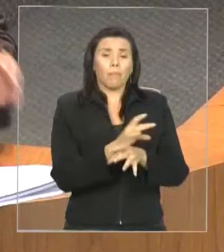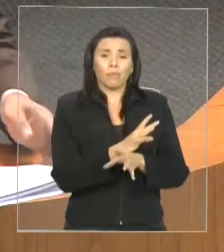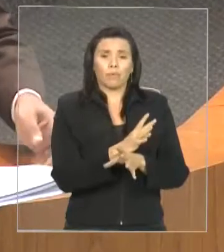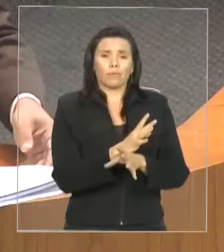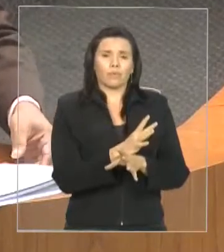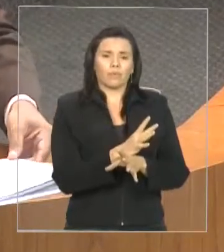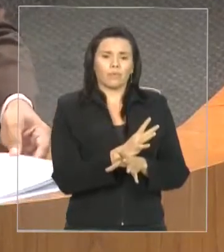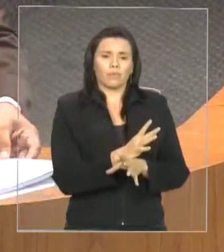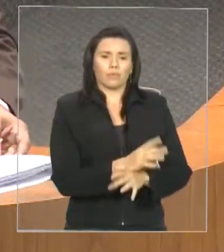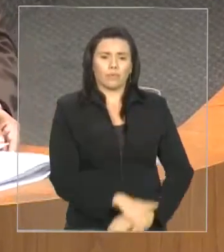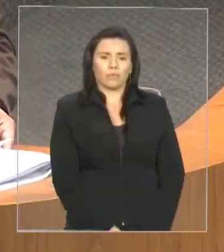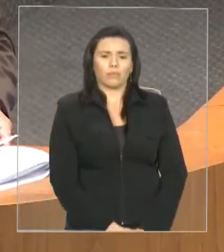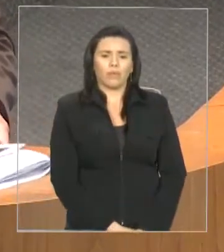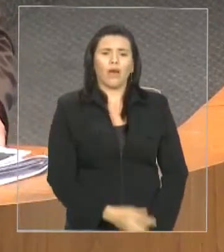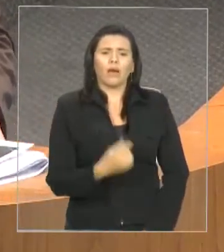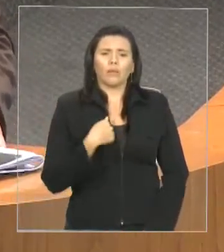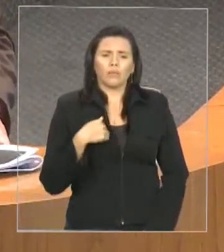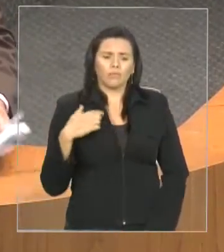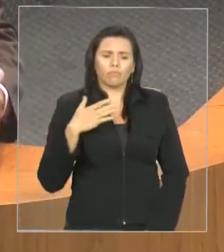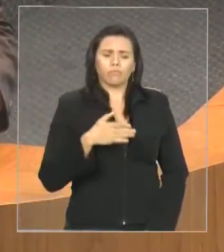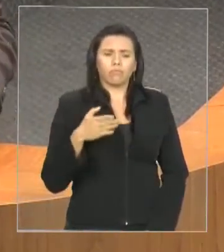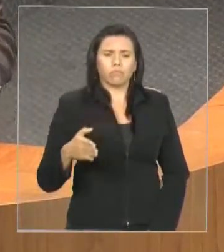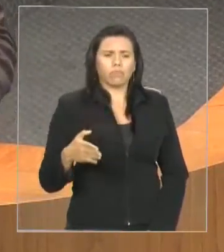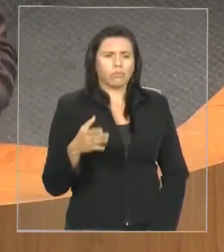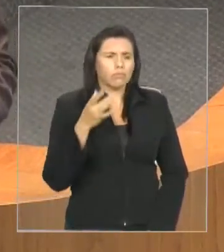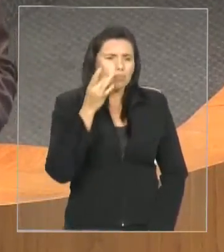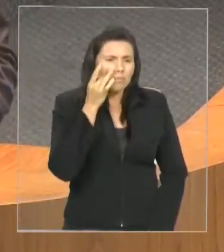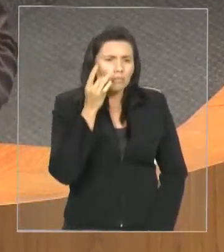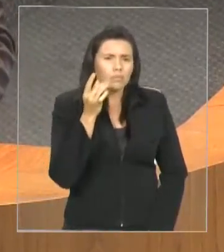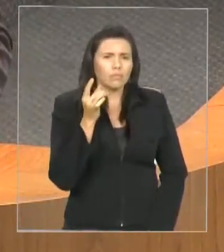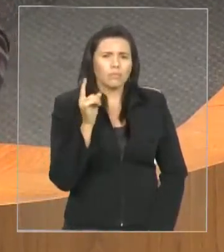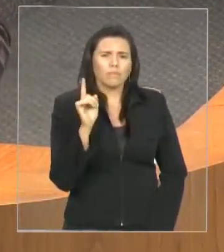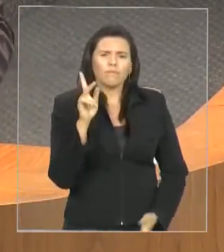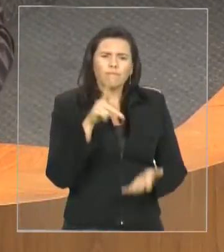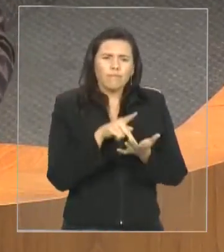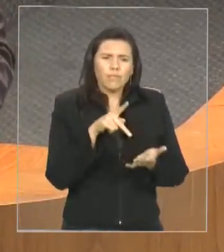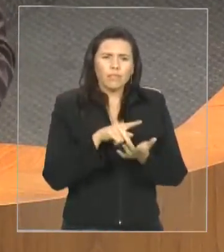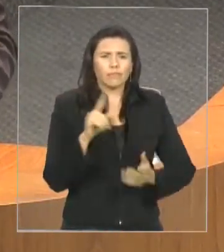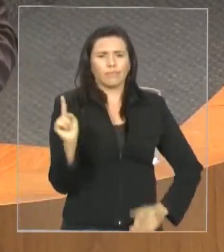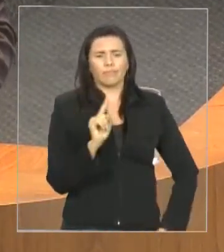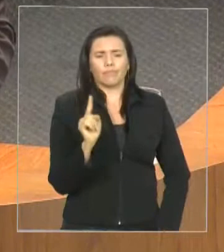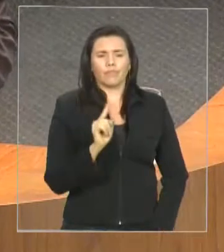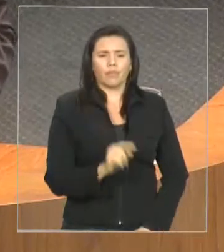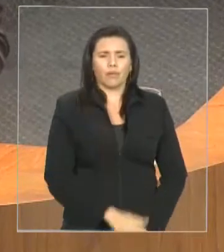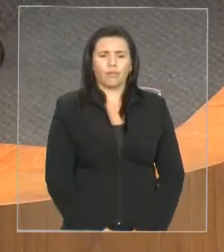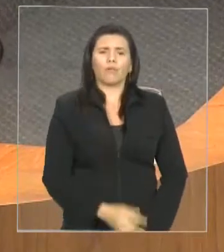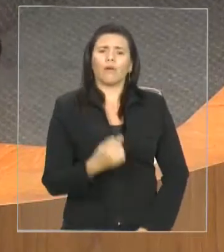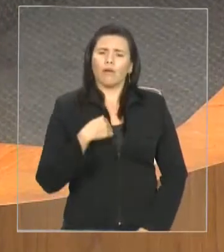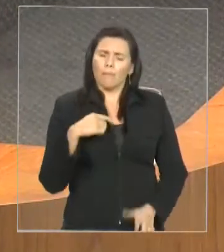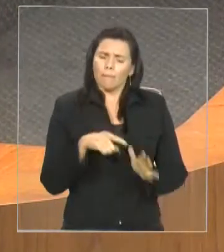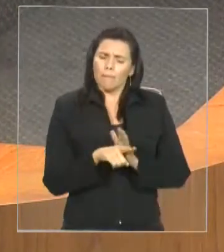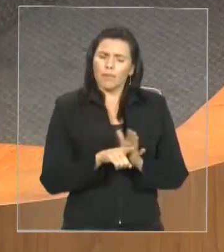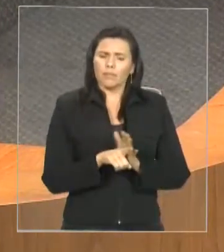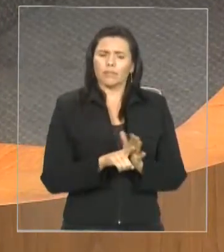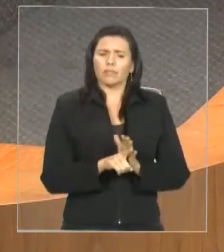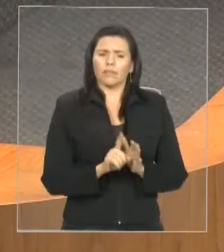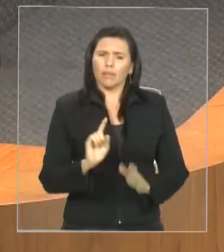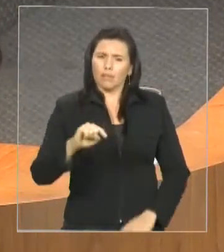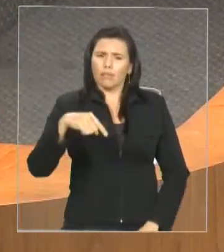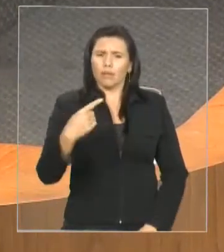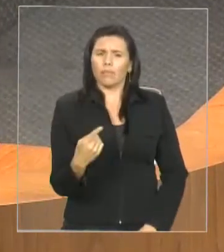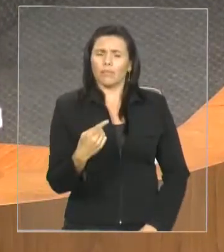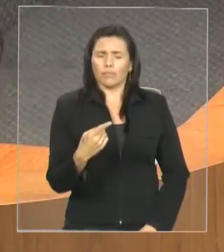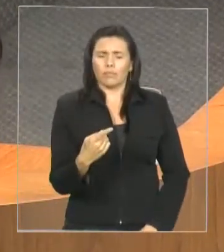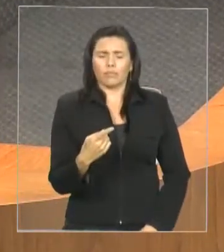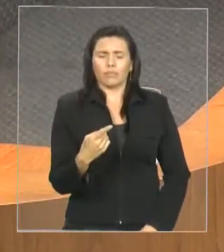Estamos concluindo nosso levantamento, como já falei, de forma minuciosa, de forma detalhada, para que possamos mostrar os